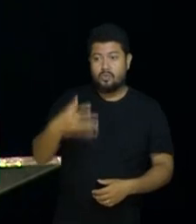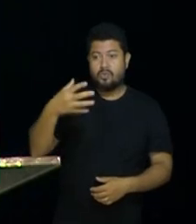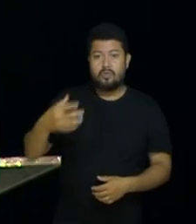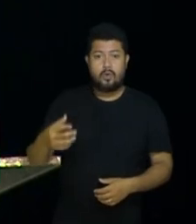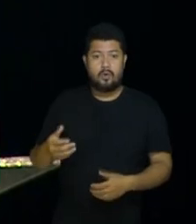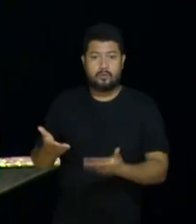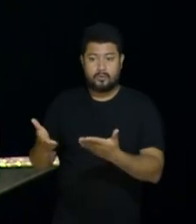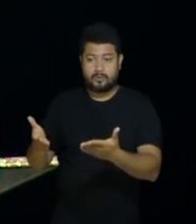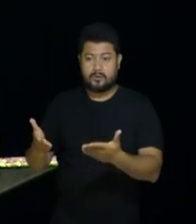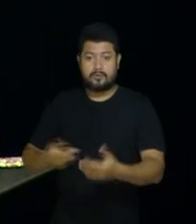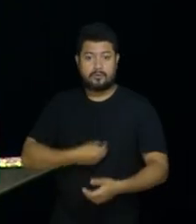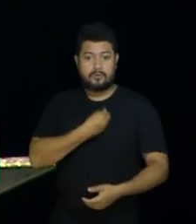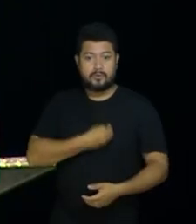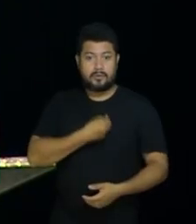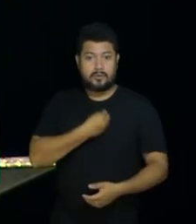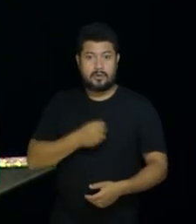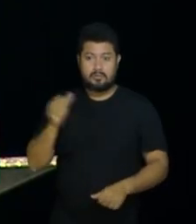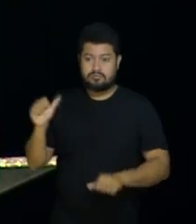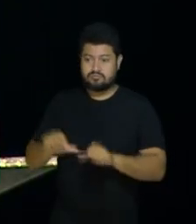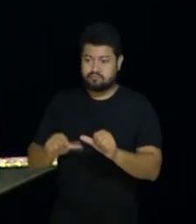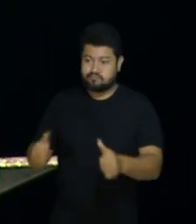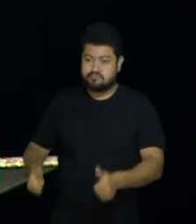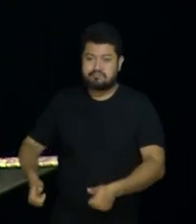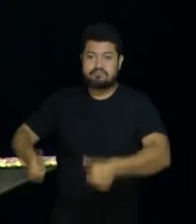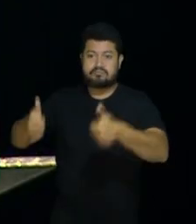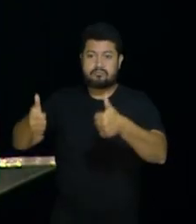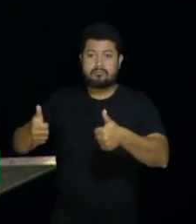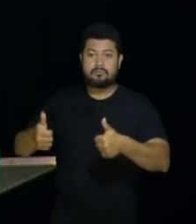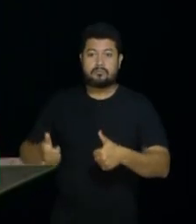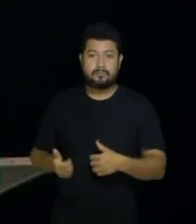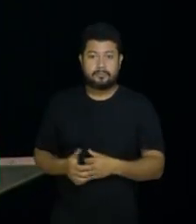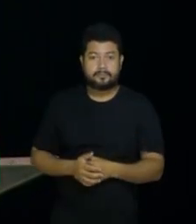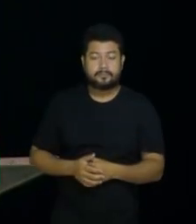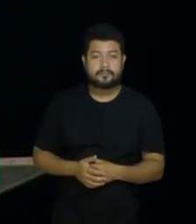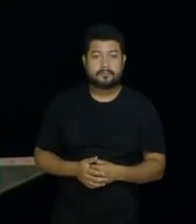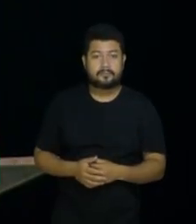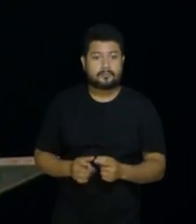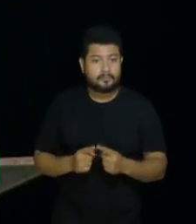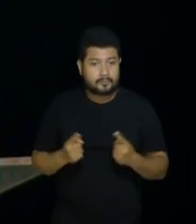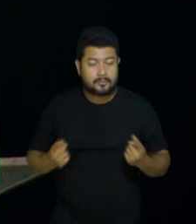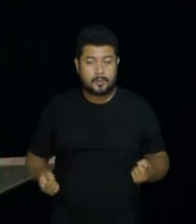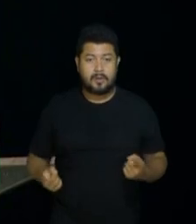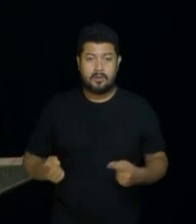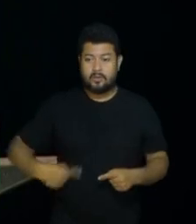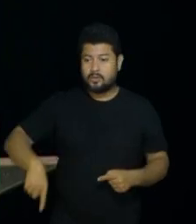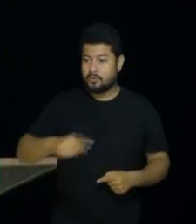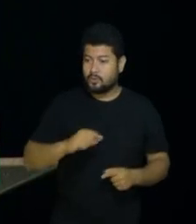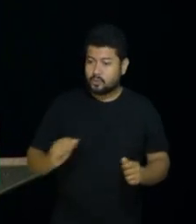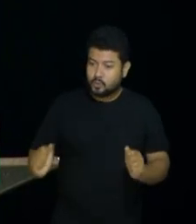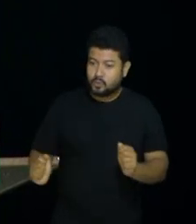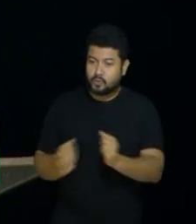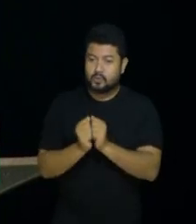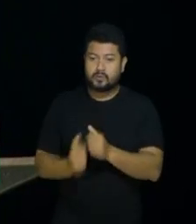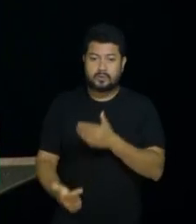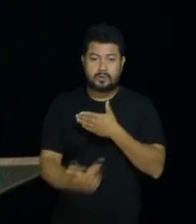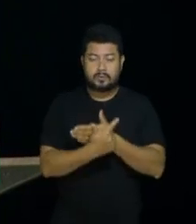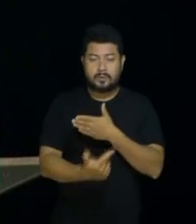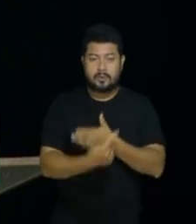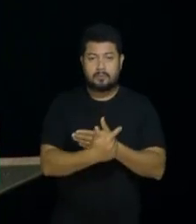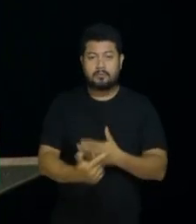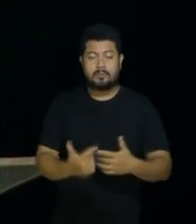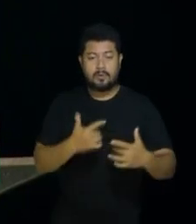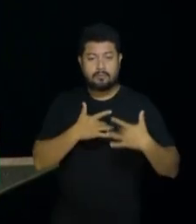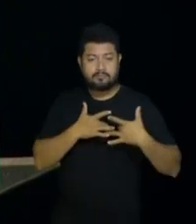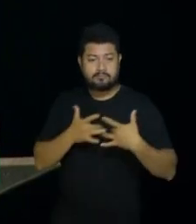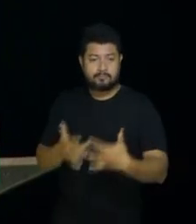oportunidade de viver plenamente. Que possamos, através de nosso compromisso e solidariedade, continuar